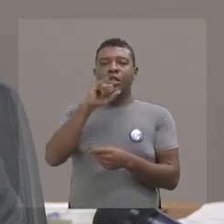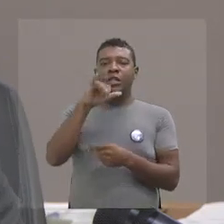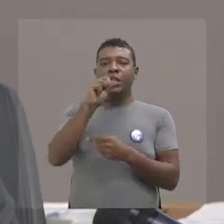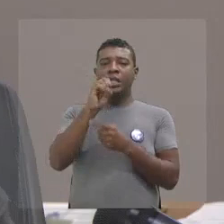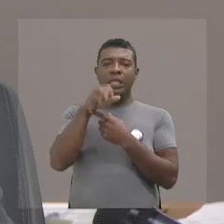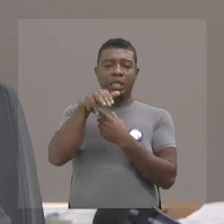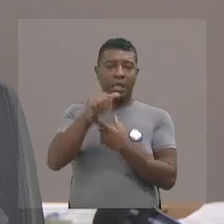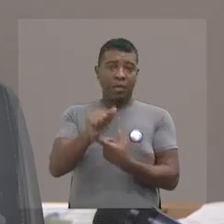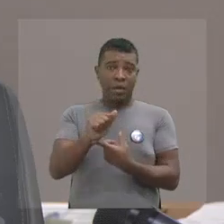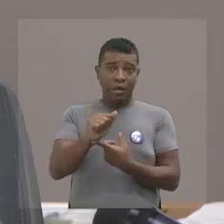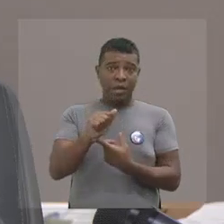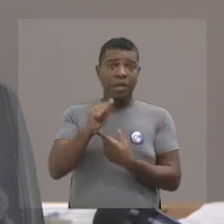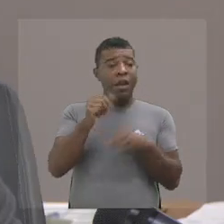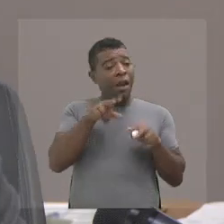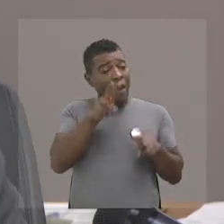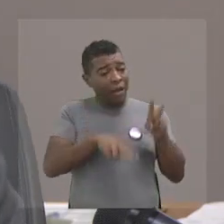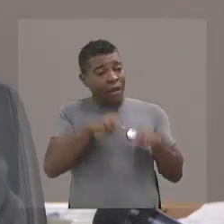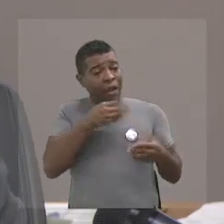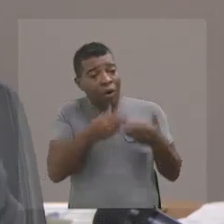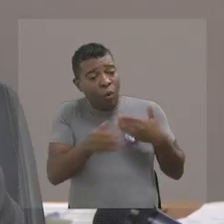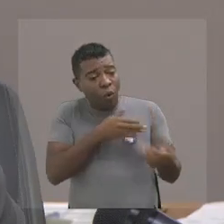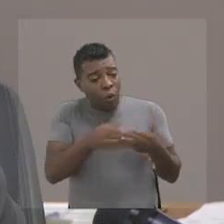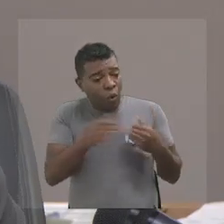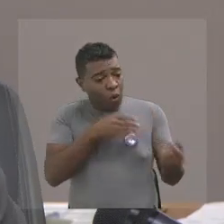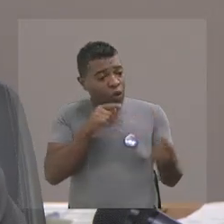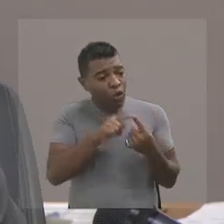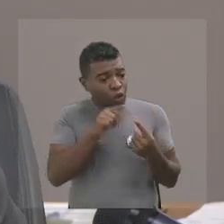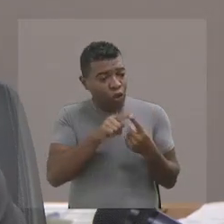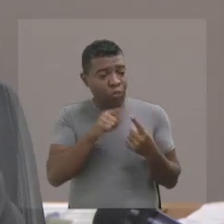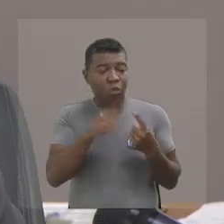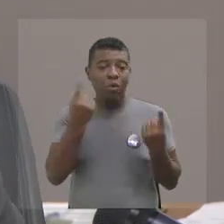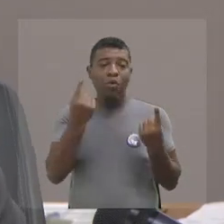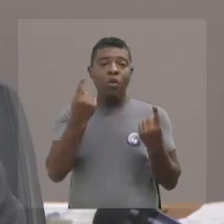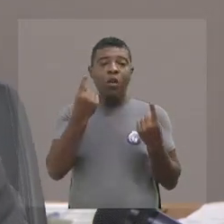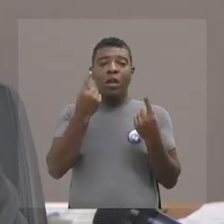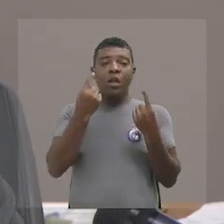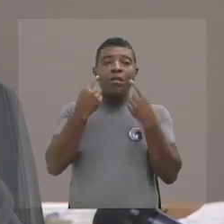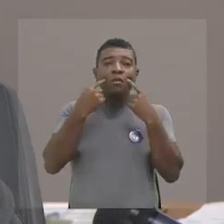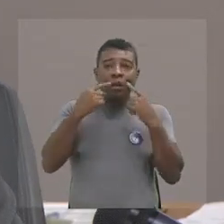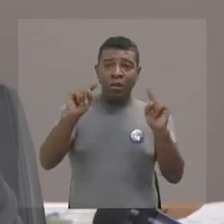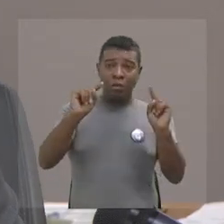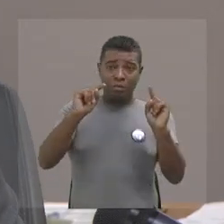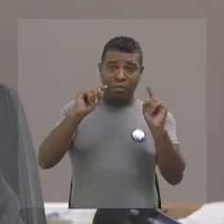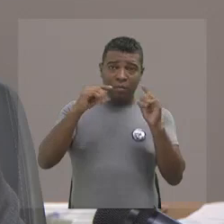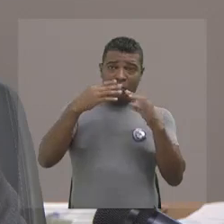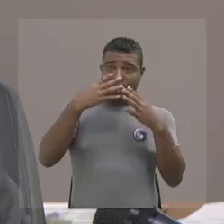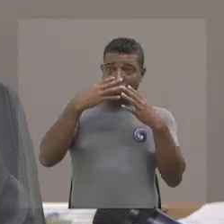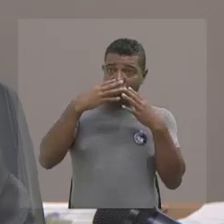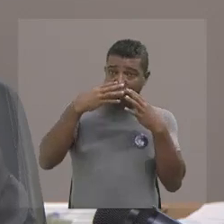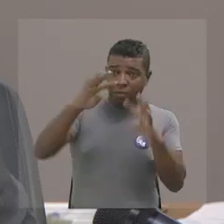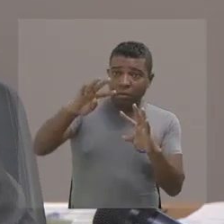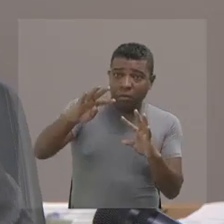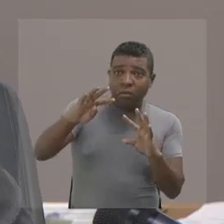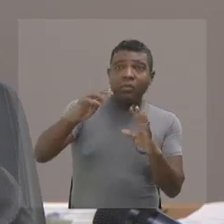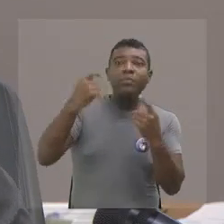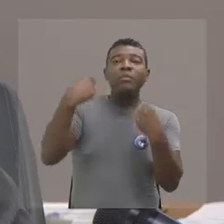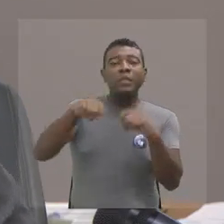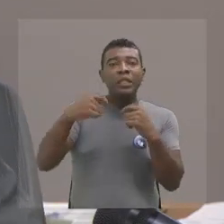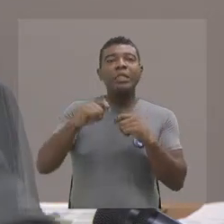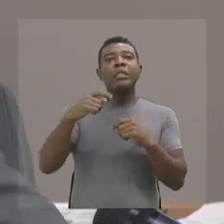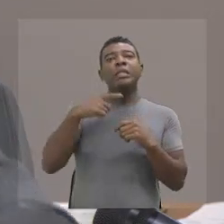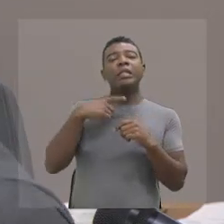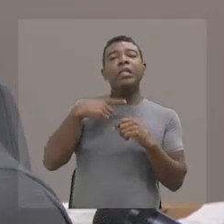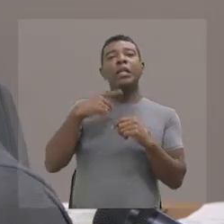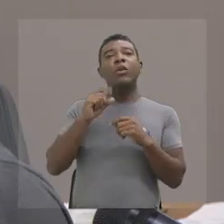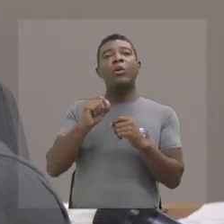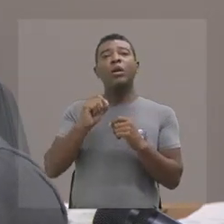com imparcialidade entender as dificuldades de todos que estão aqui porque eu hoje eu